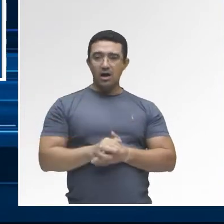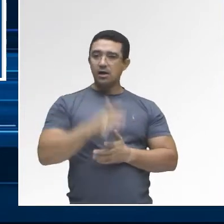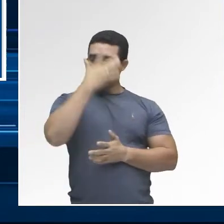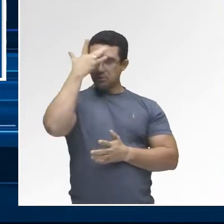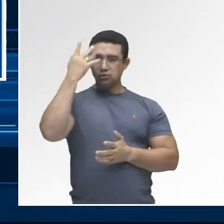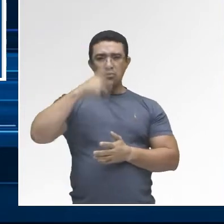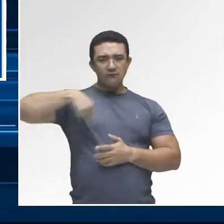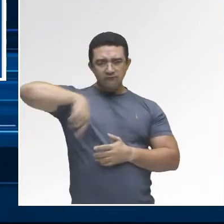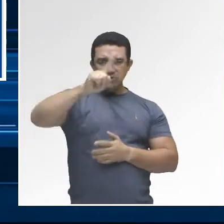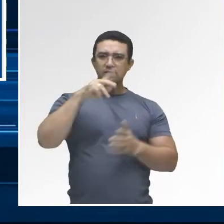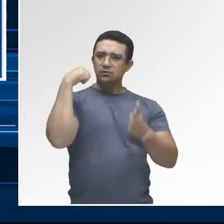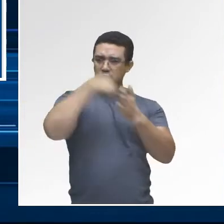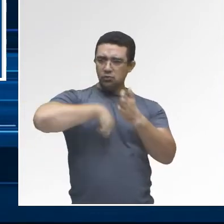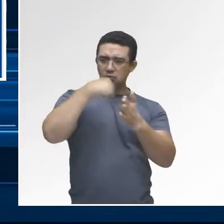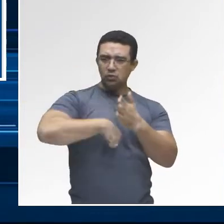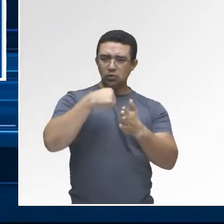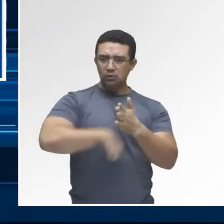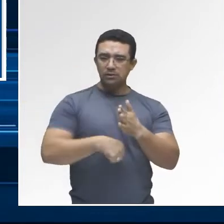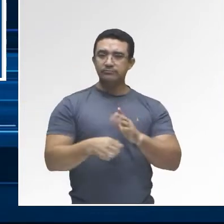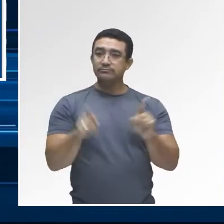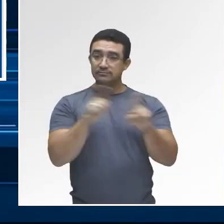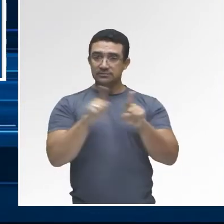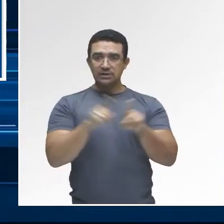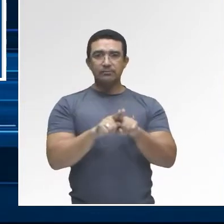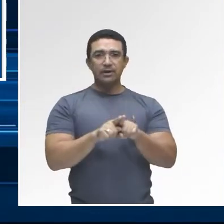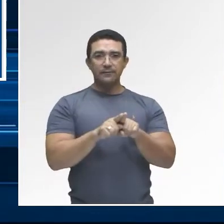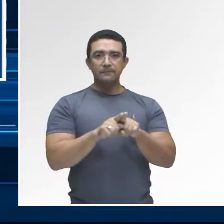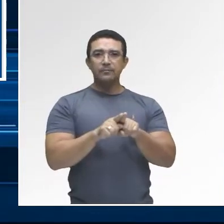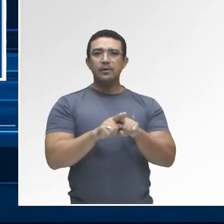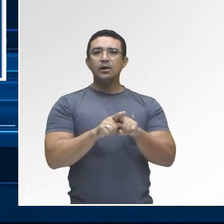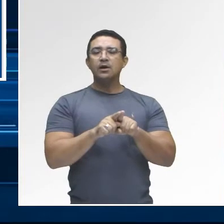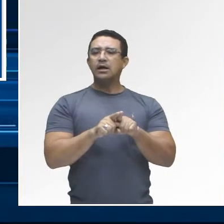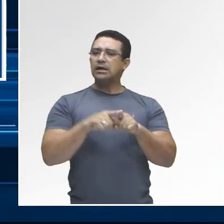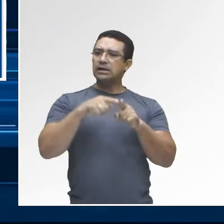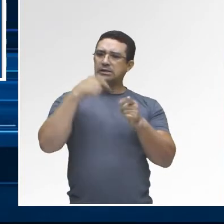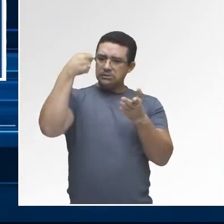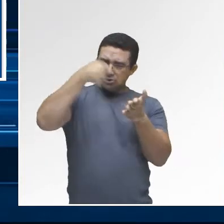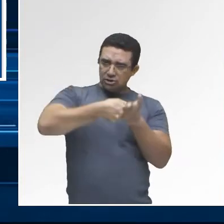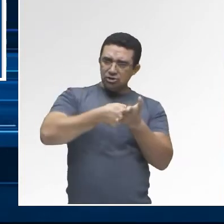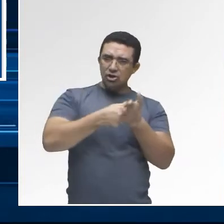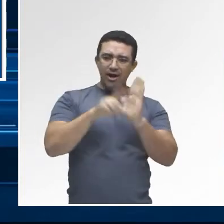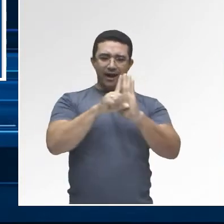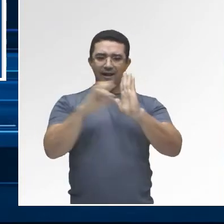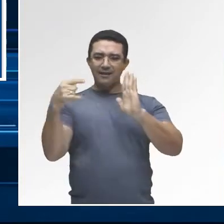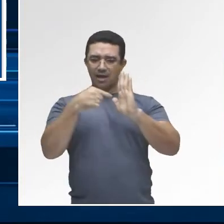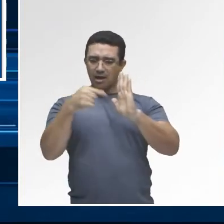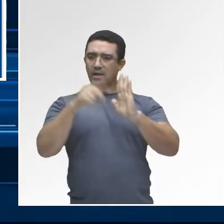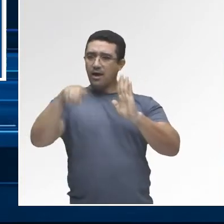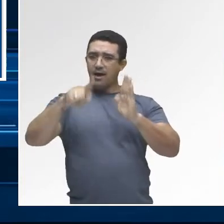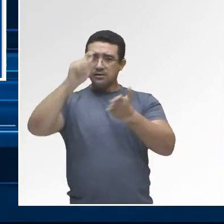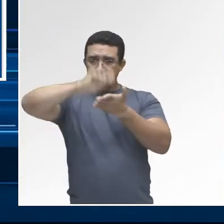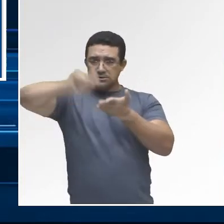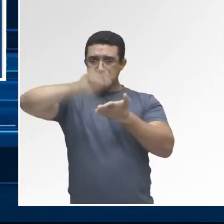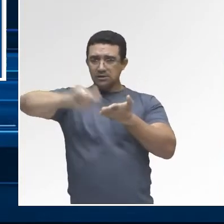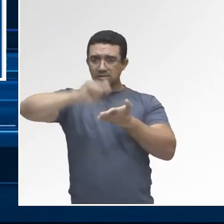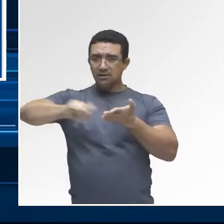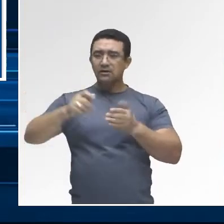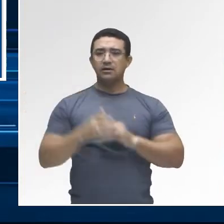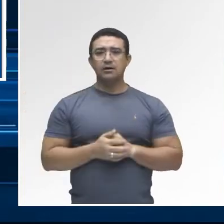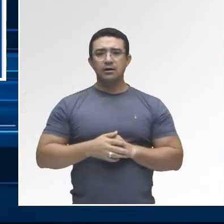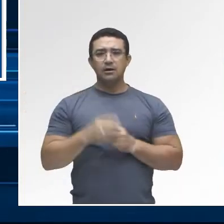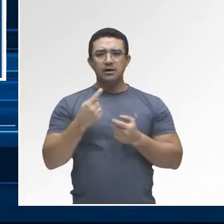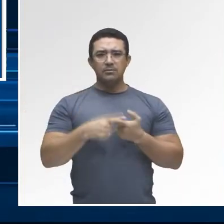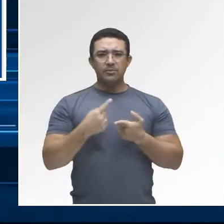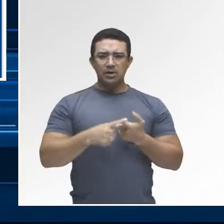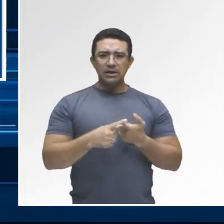tá? Vamos ver, então, que eles vão exigir que as leis passassem a ser escritas. Por quê? Porque quando as leis